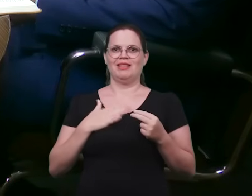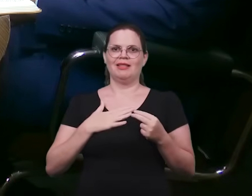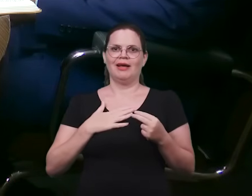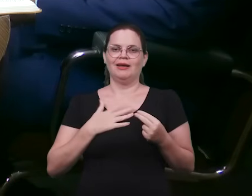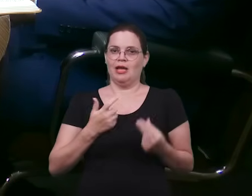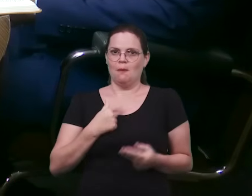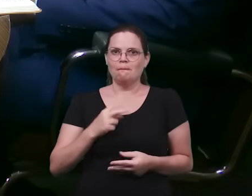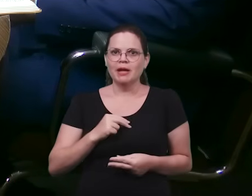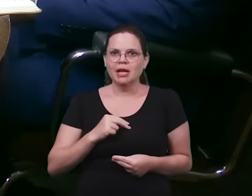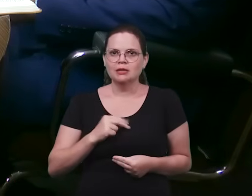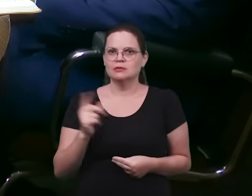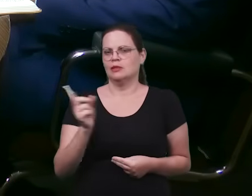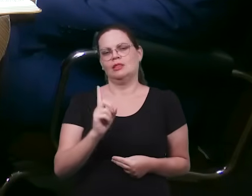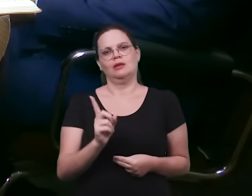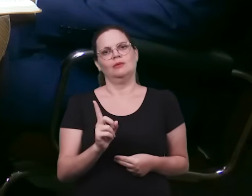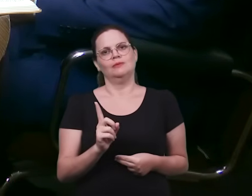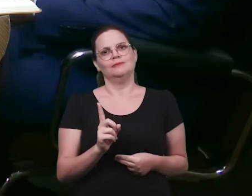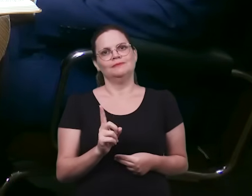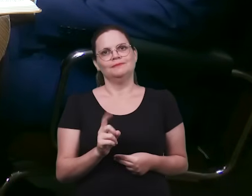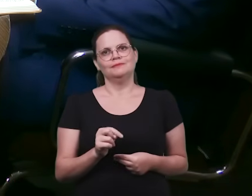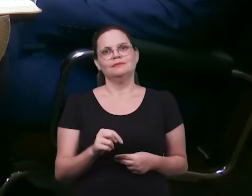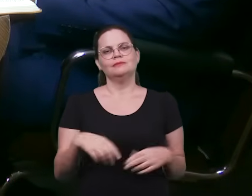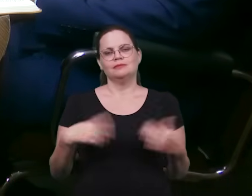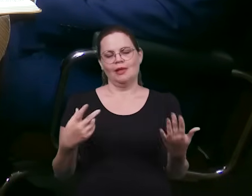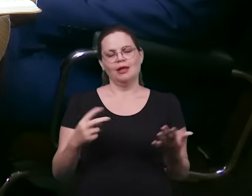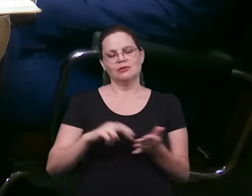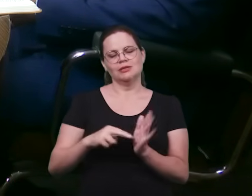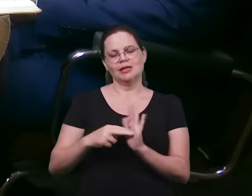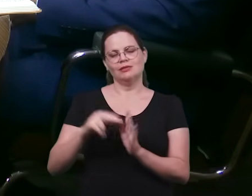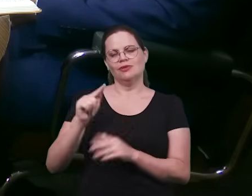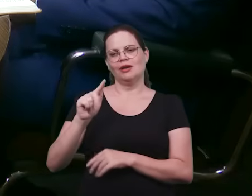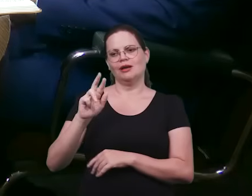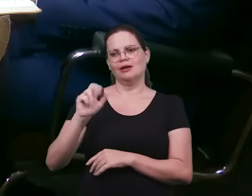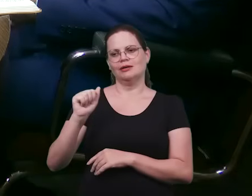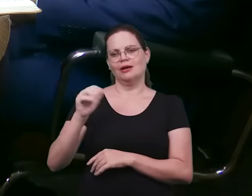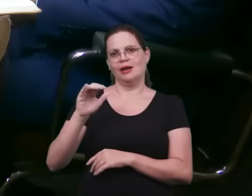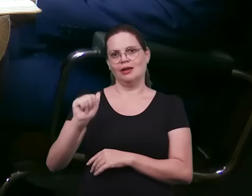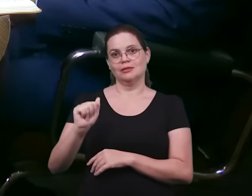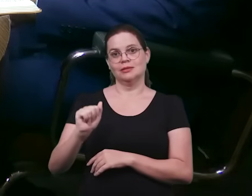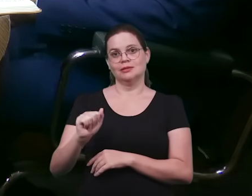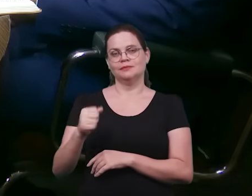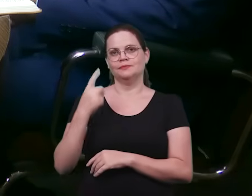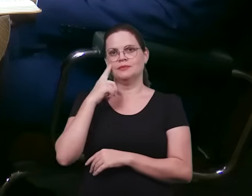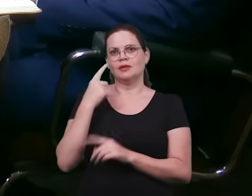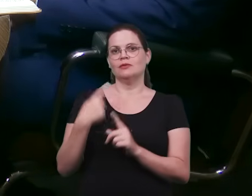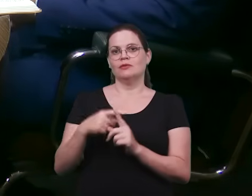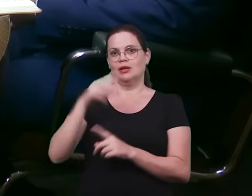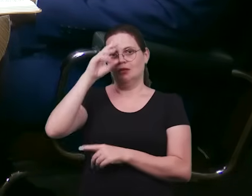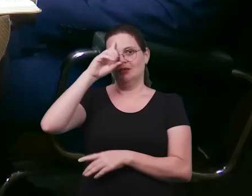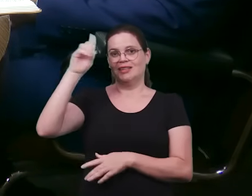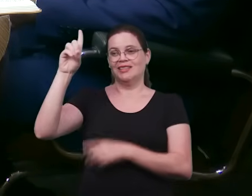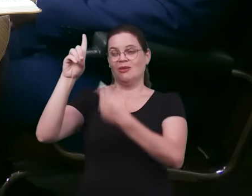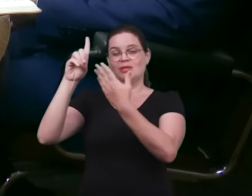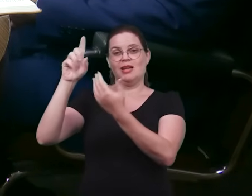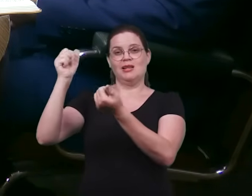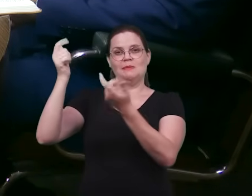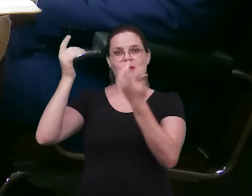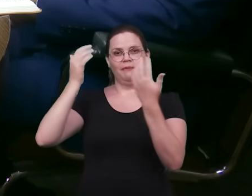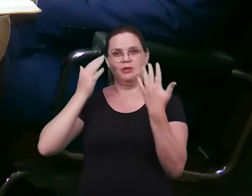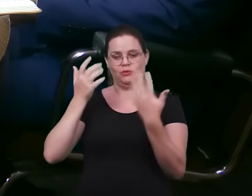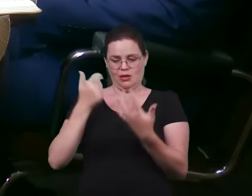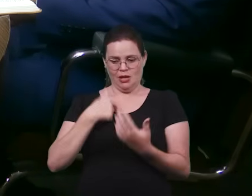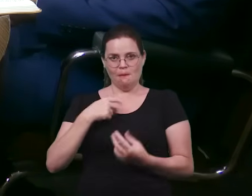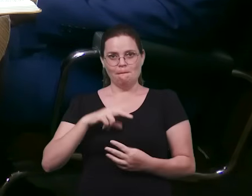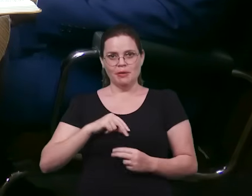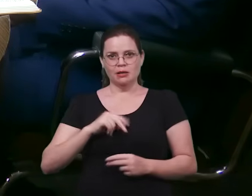assim, nada que nós recebemos do Senhor, nós merecemos, e aquele povo